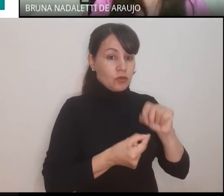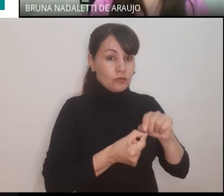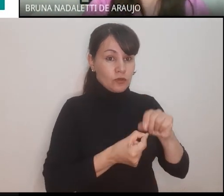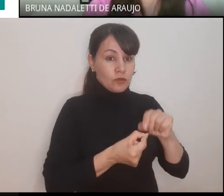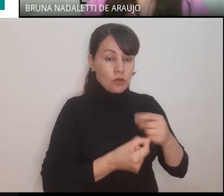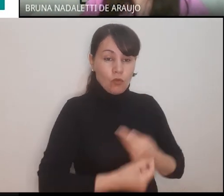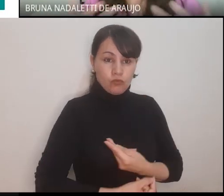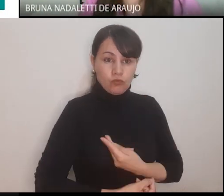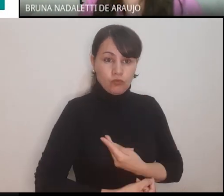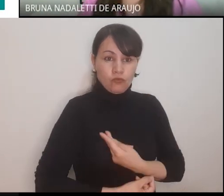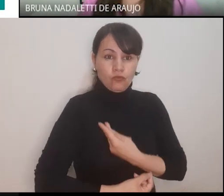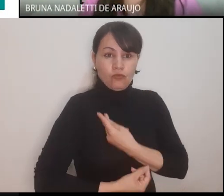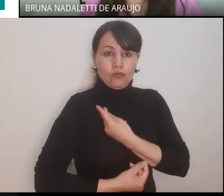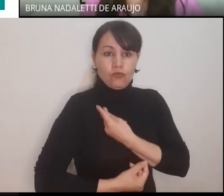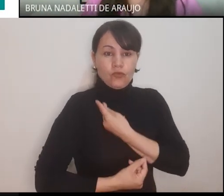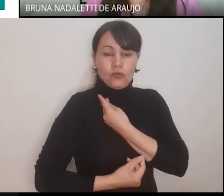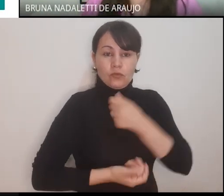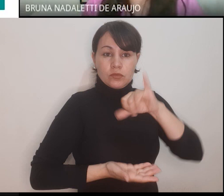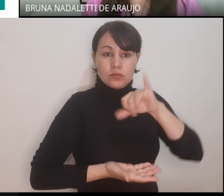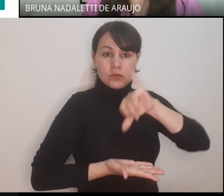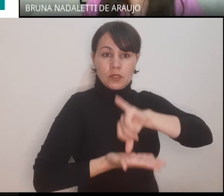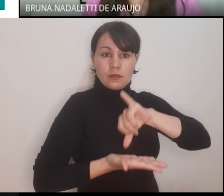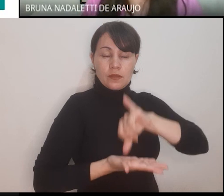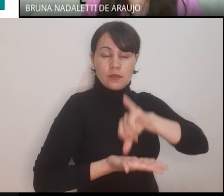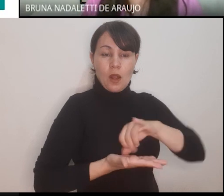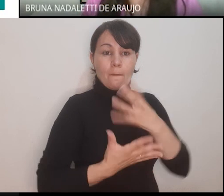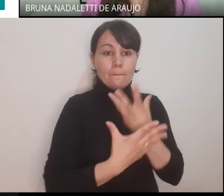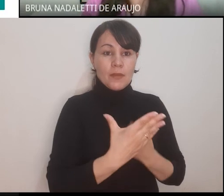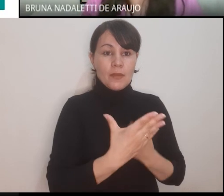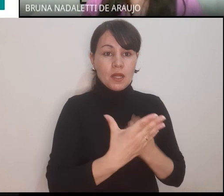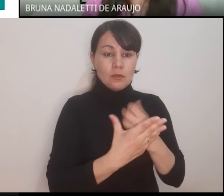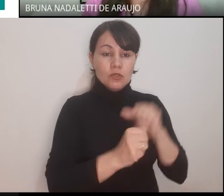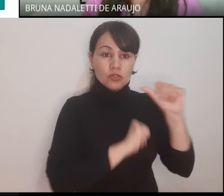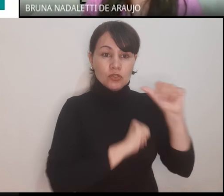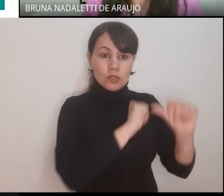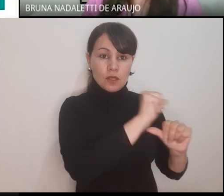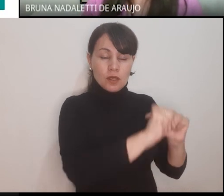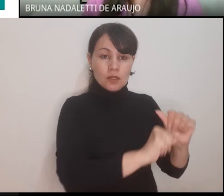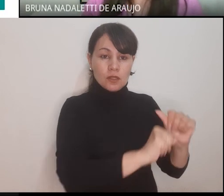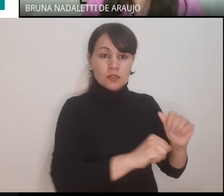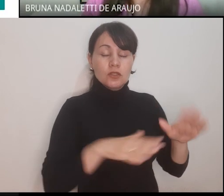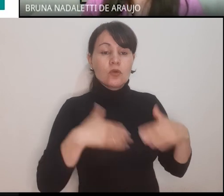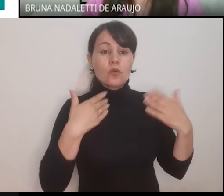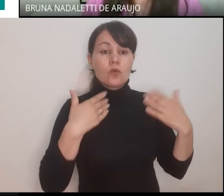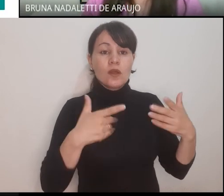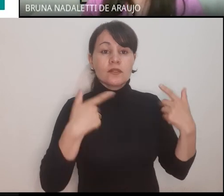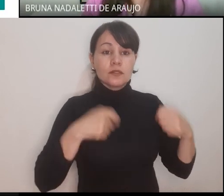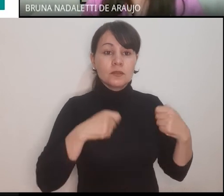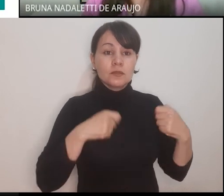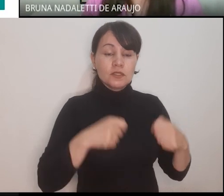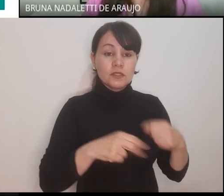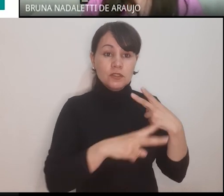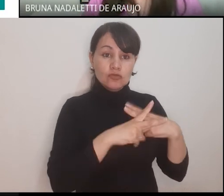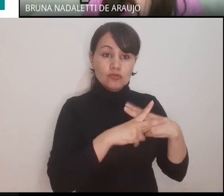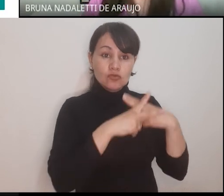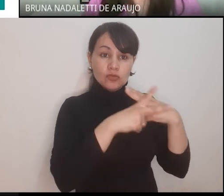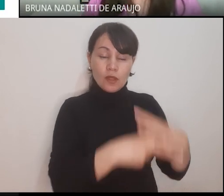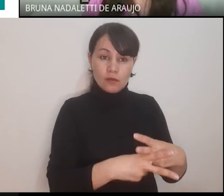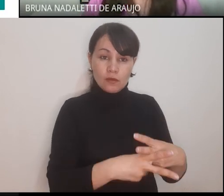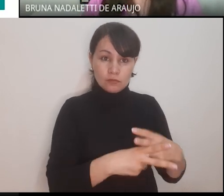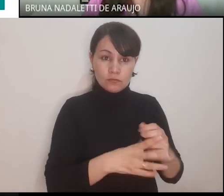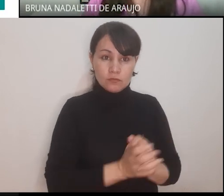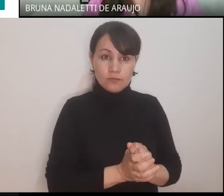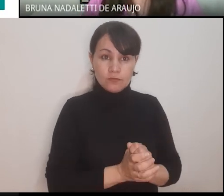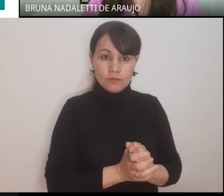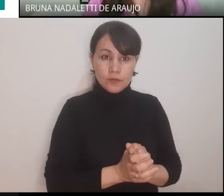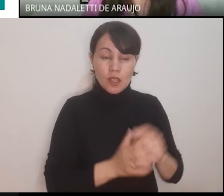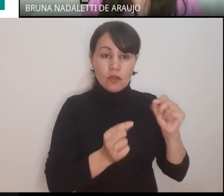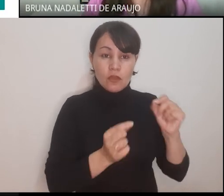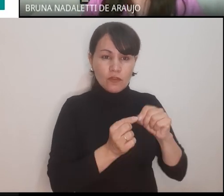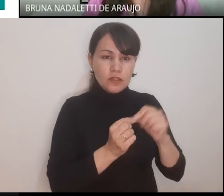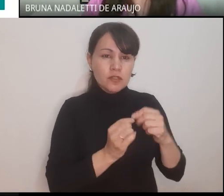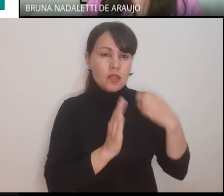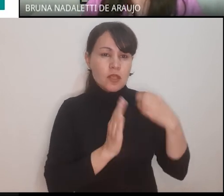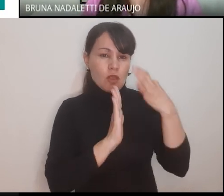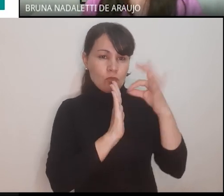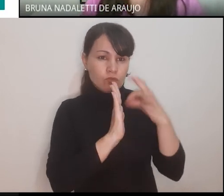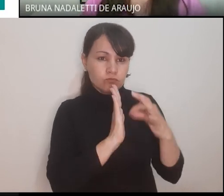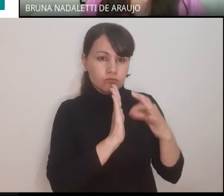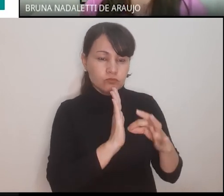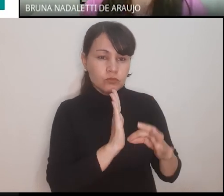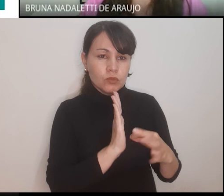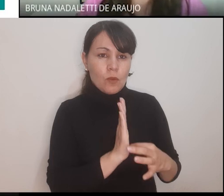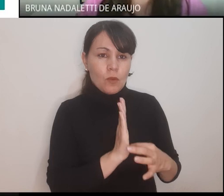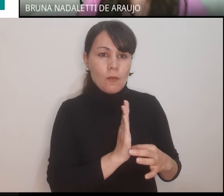venoso central para hemodiálise, quais são as necessidades de cuidados que ele tem, elaborar uma proposta de